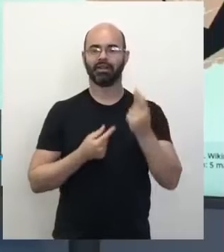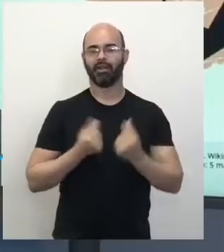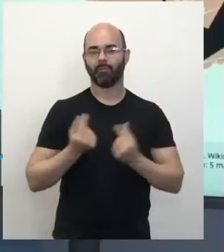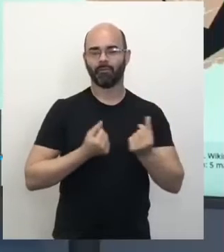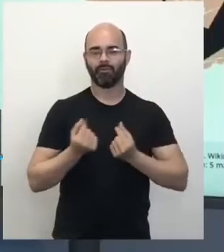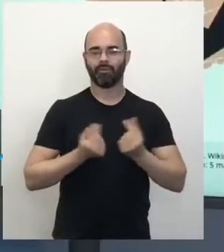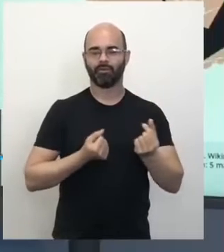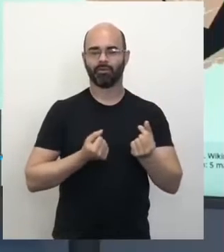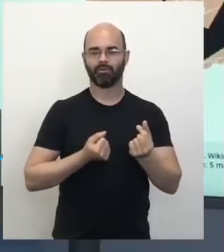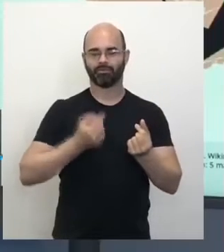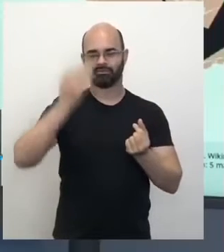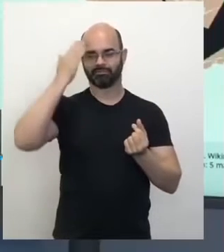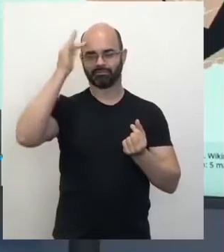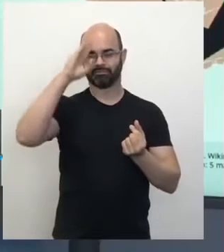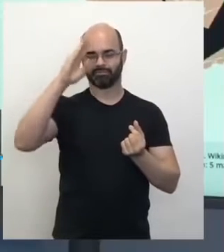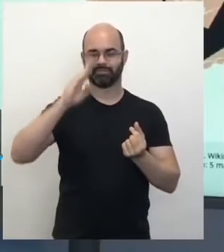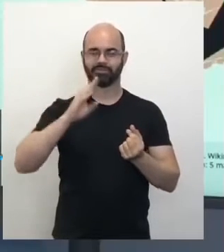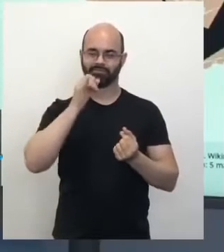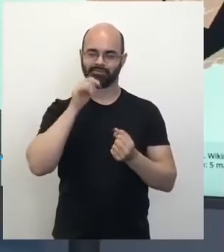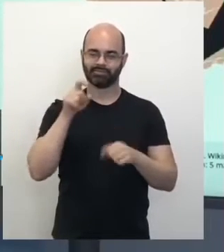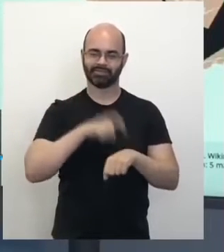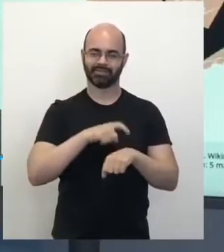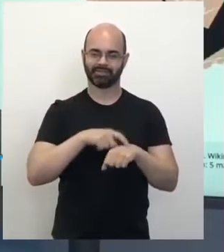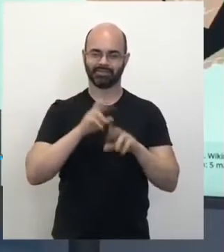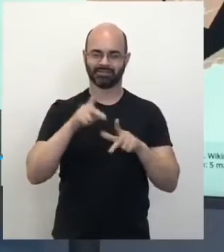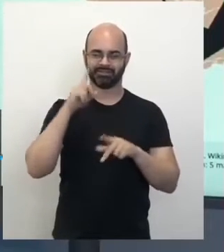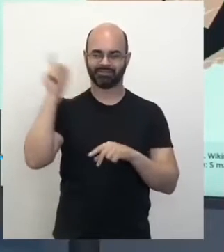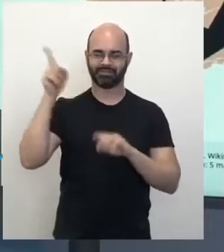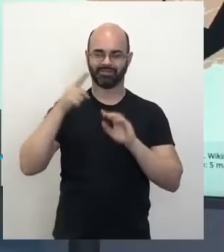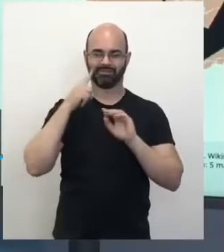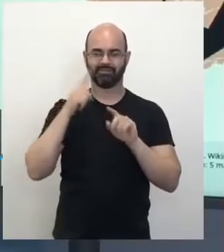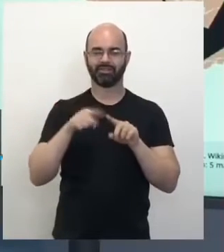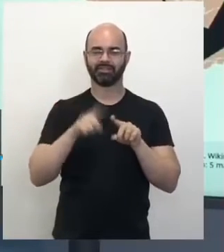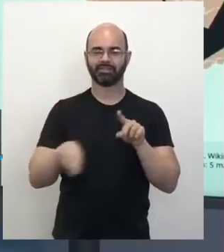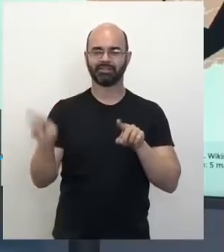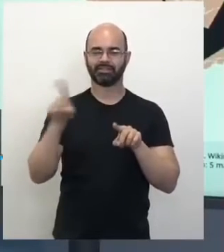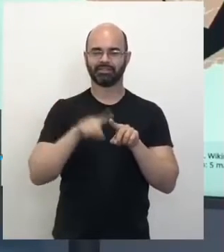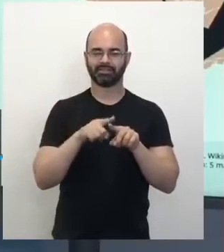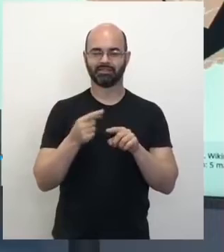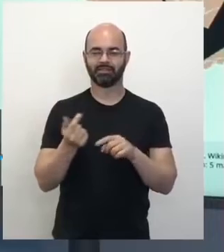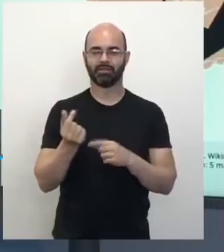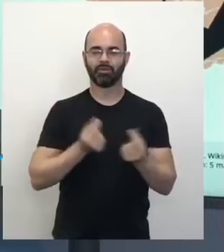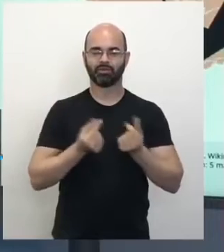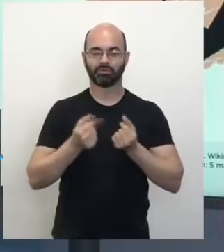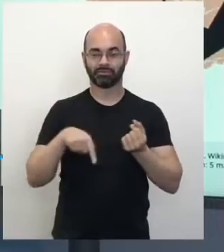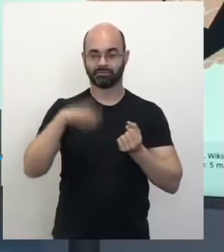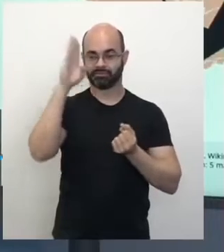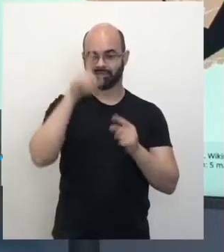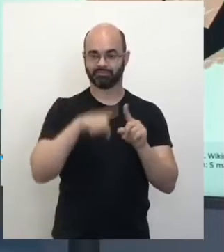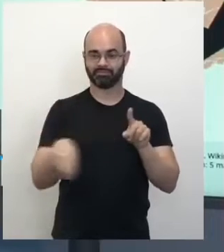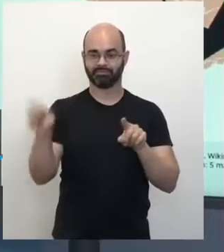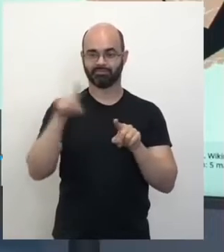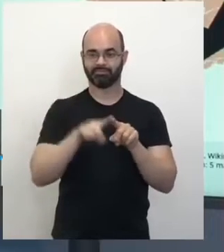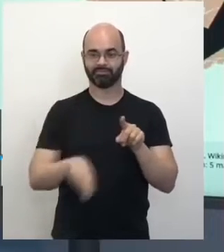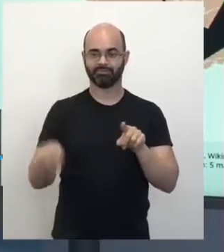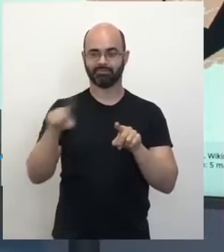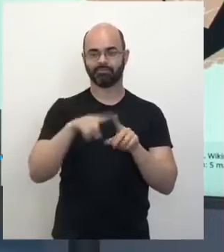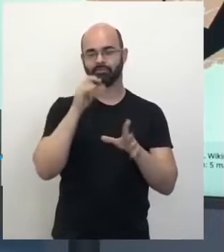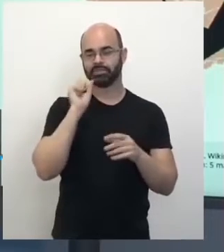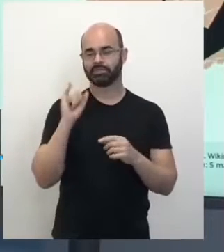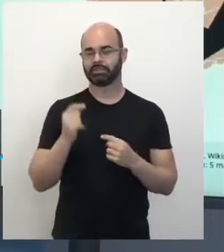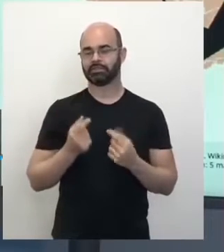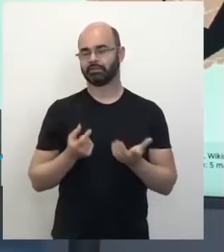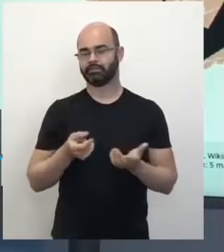Então, vimos aí grandes períodos, né, de ciclos econômicos do Brasil, seja aí o